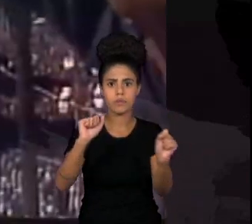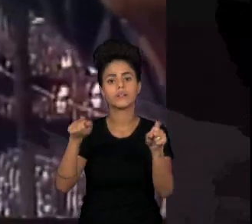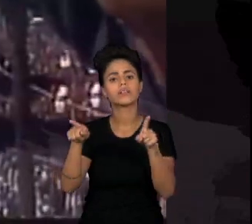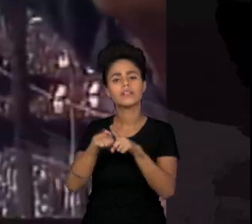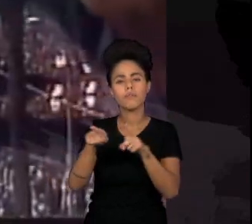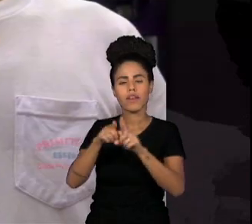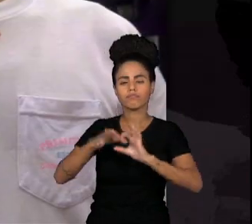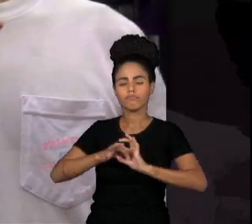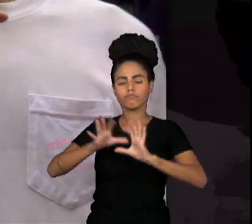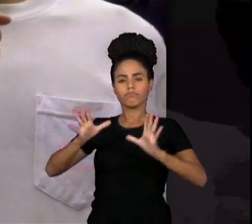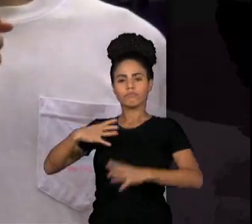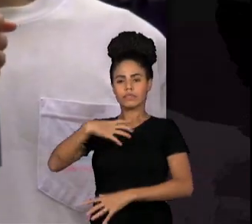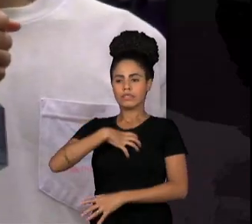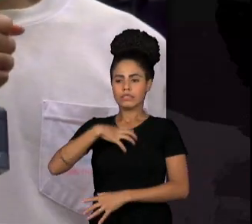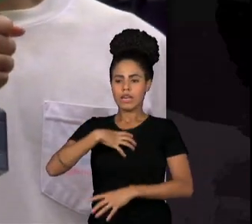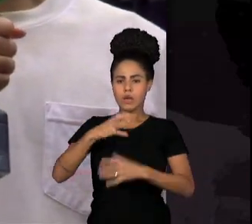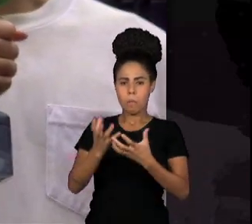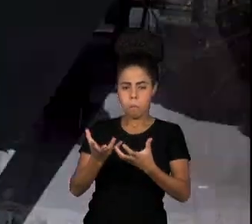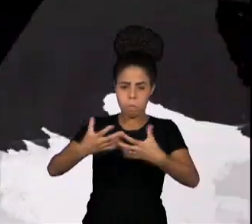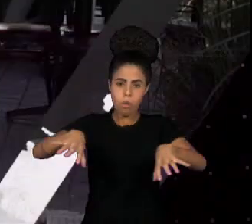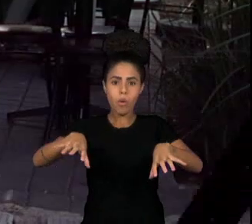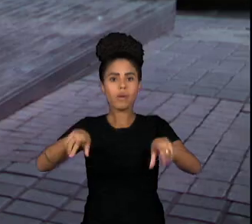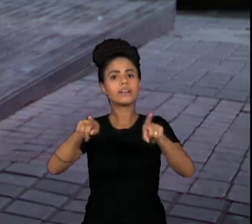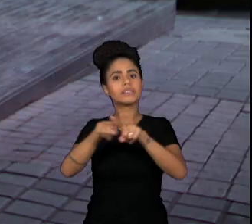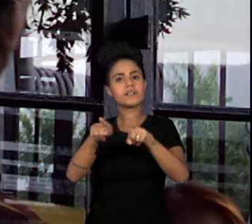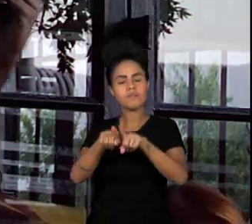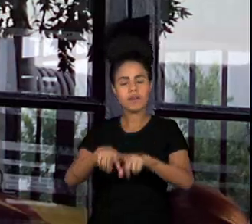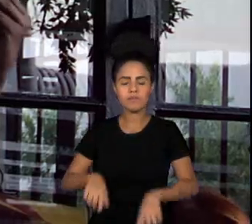de liberdade. Sou muito fã do Fela Kuti.